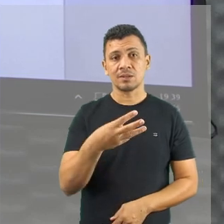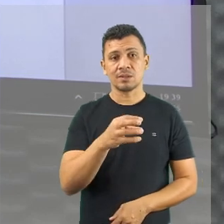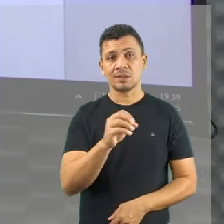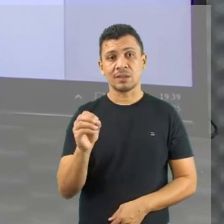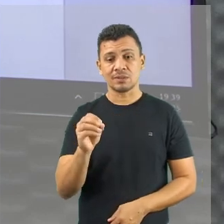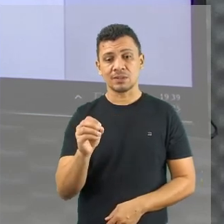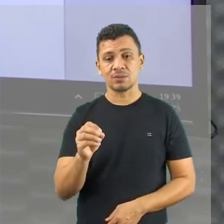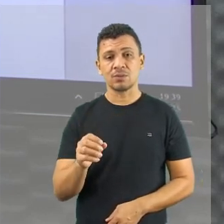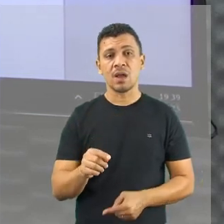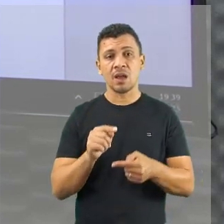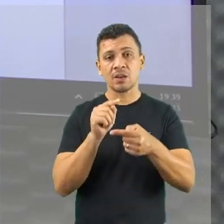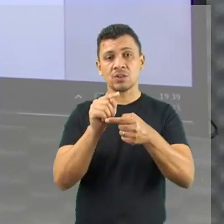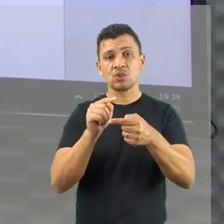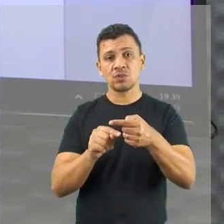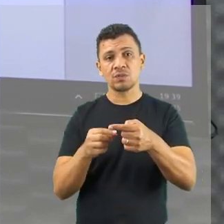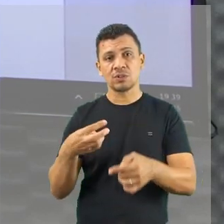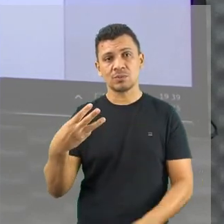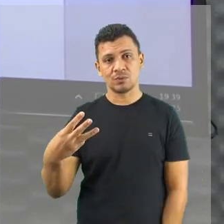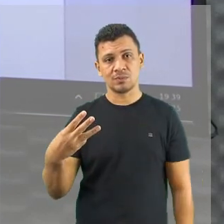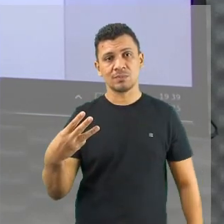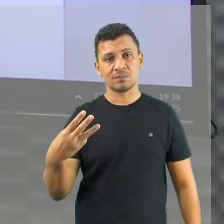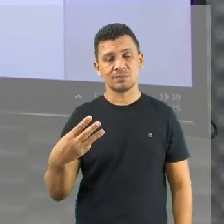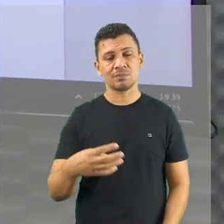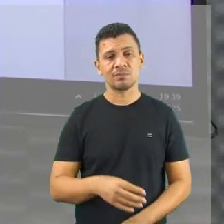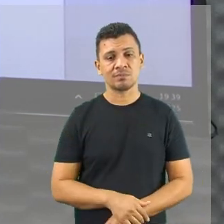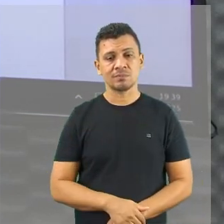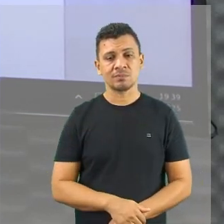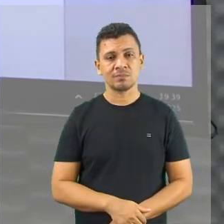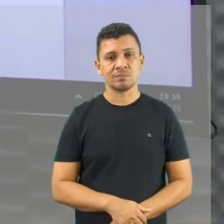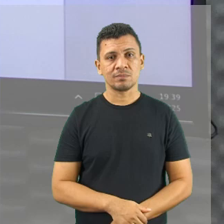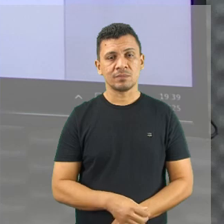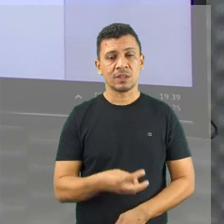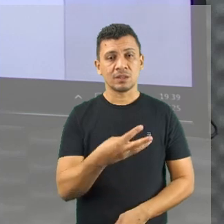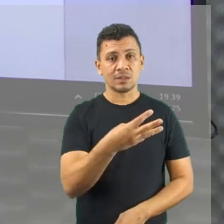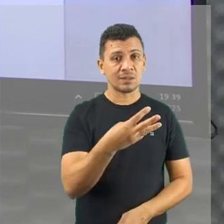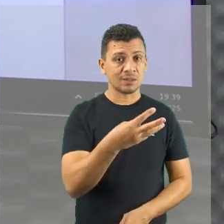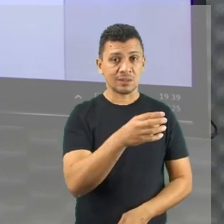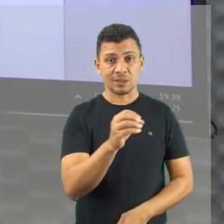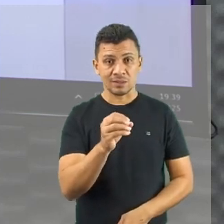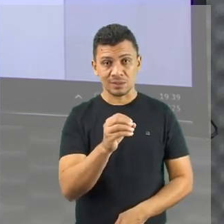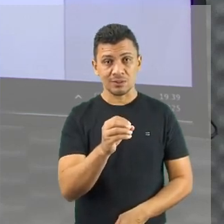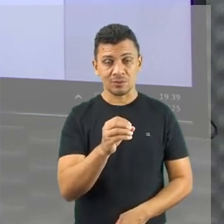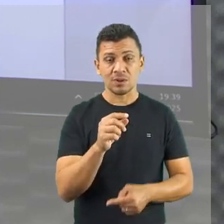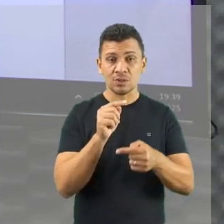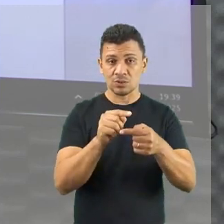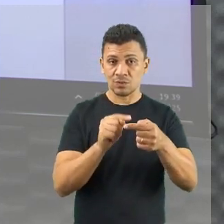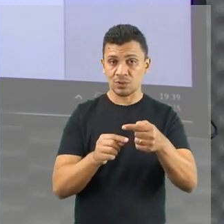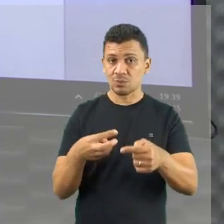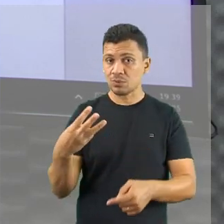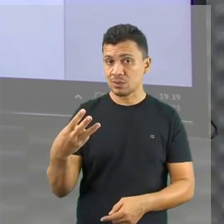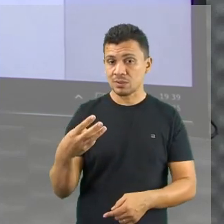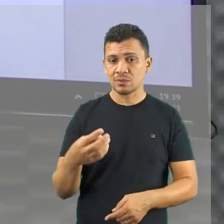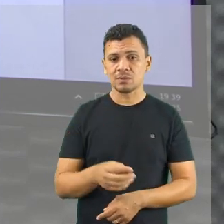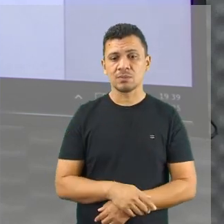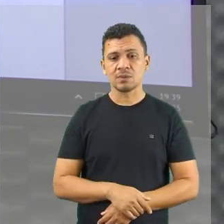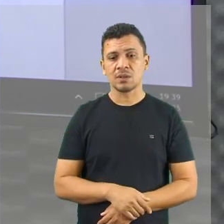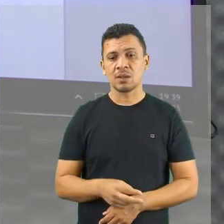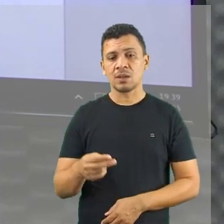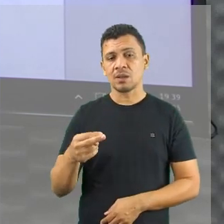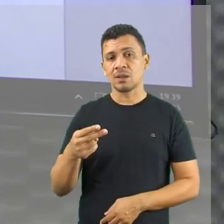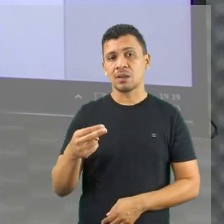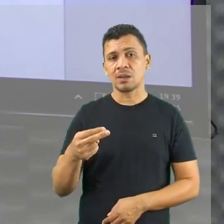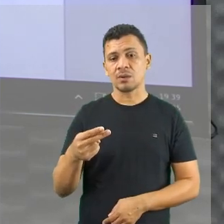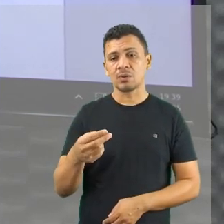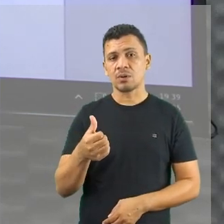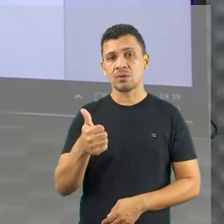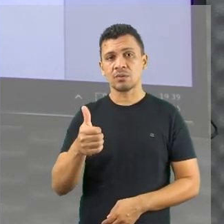pela quantidade de iguais. O valor é 300, já que são 3, divide por 3, vai dar quanto? 100.